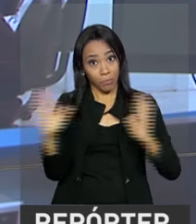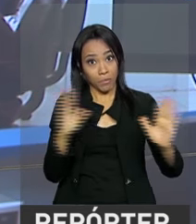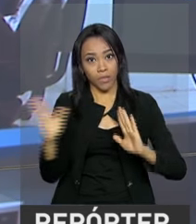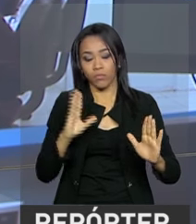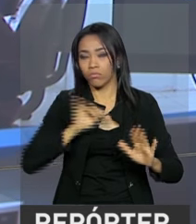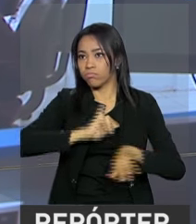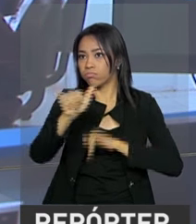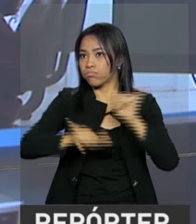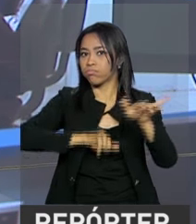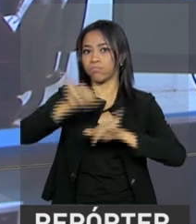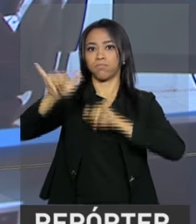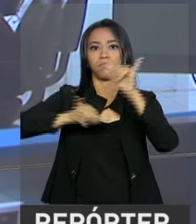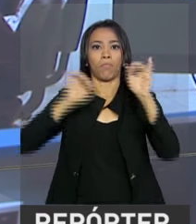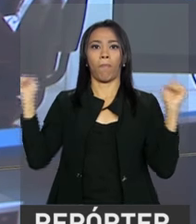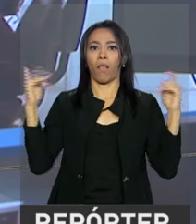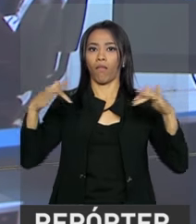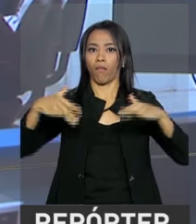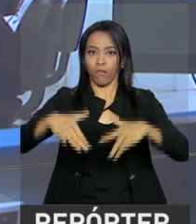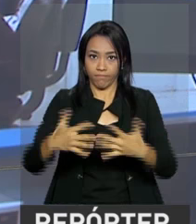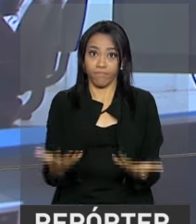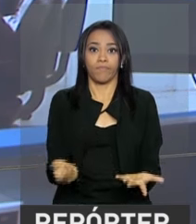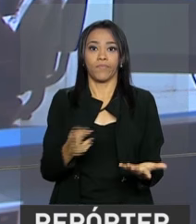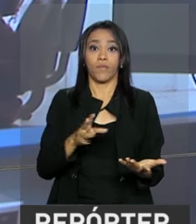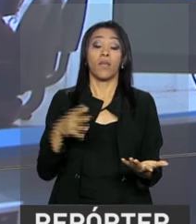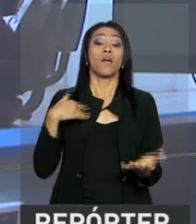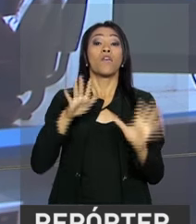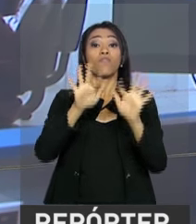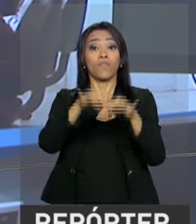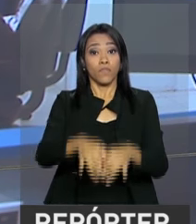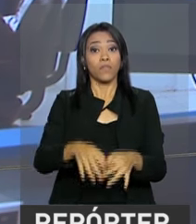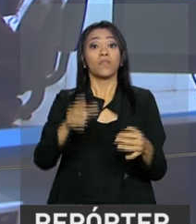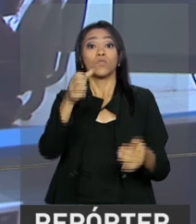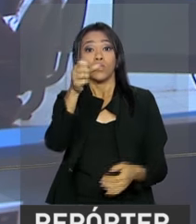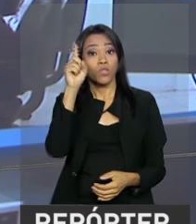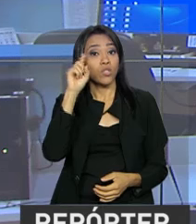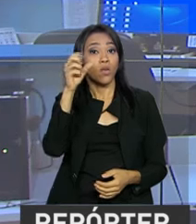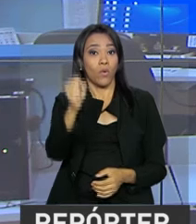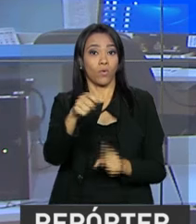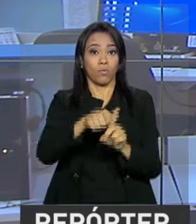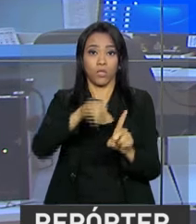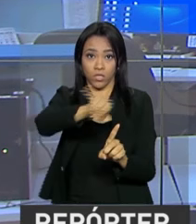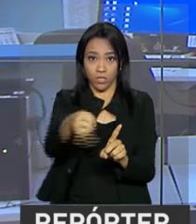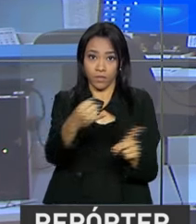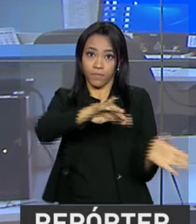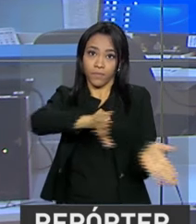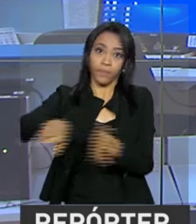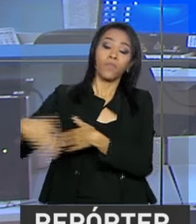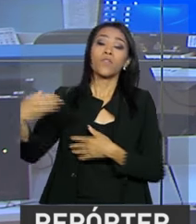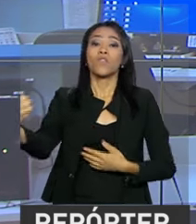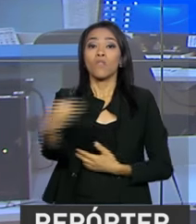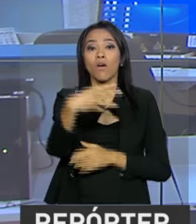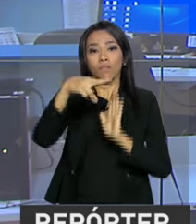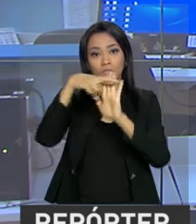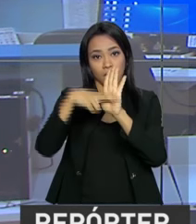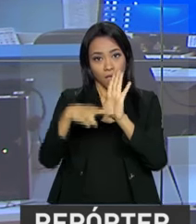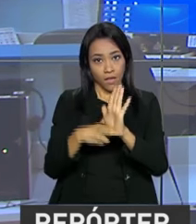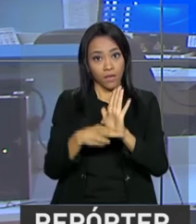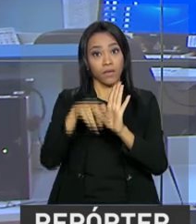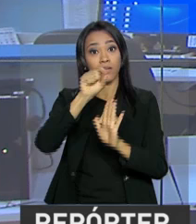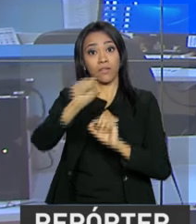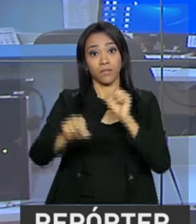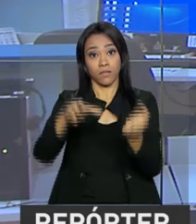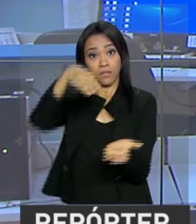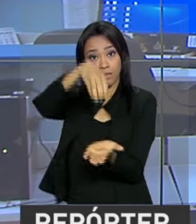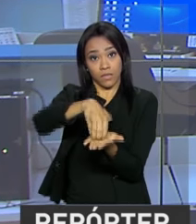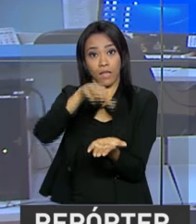movimentação nos aeroportos a operação termina no dia 8 de janeiro e novas regras da Agência Nacional de Aviação